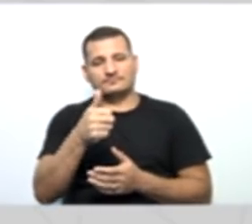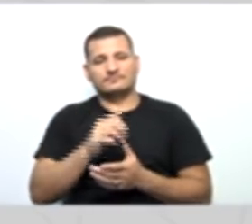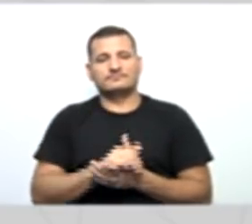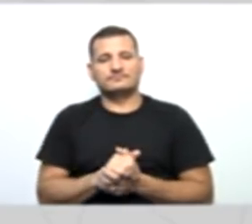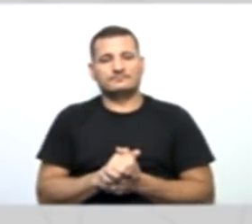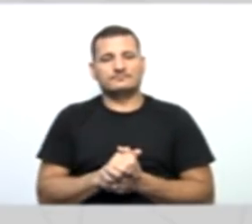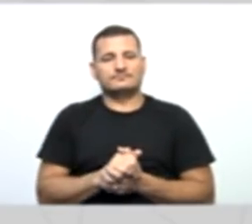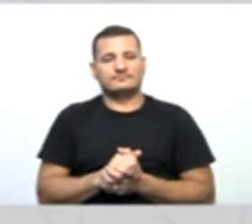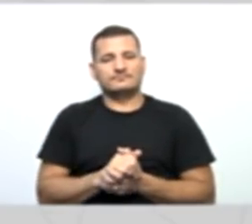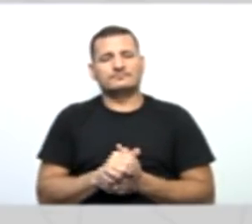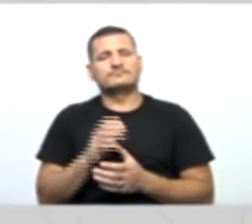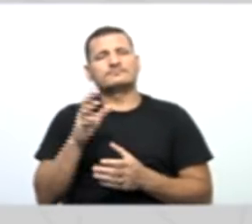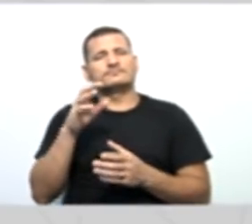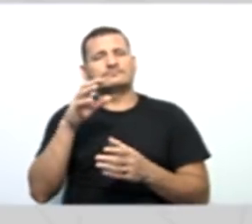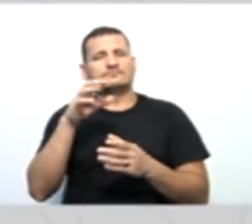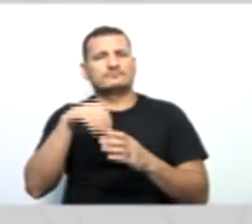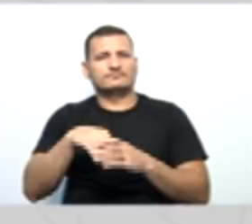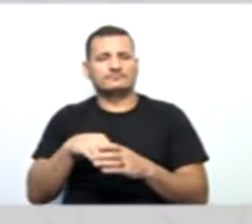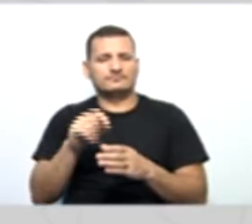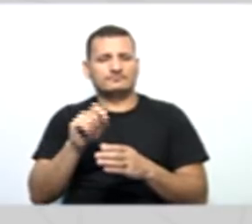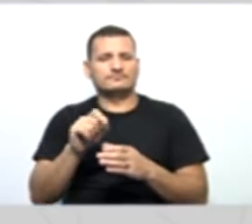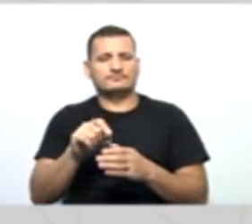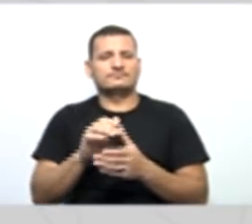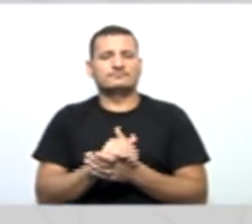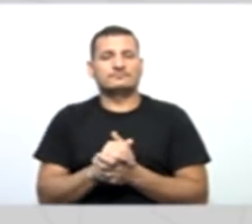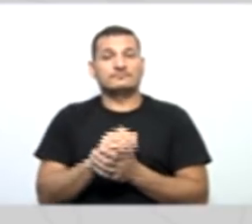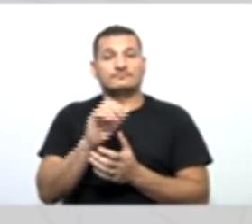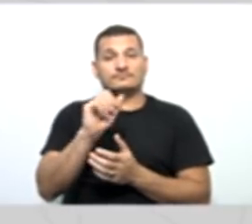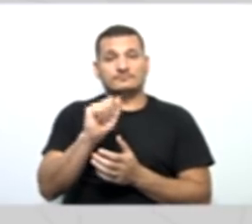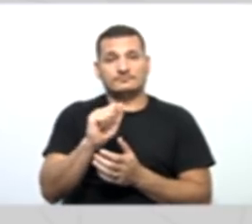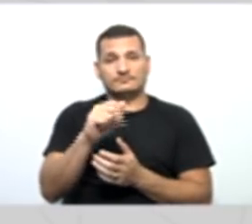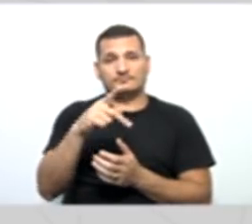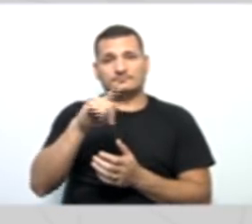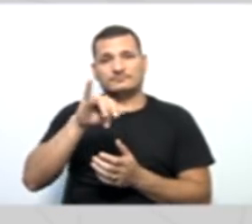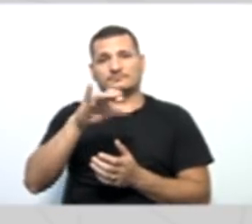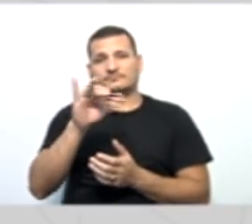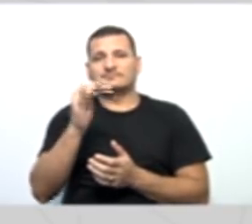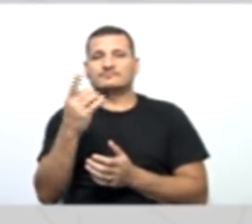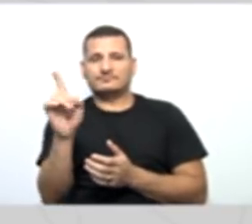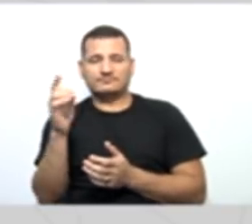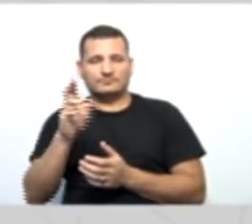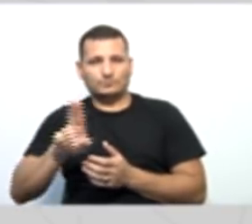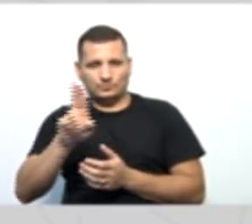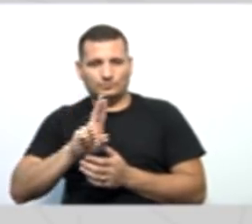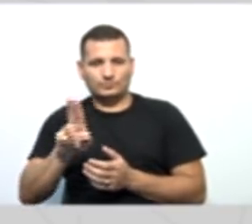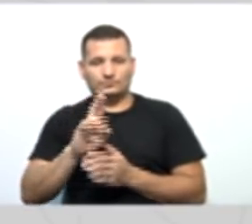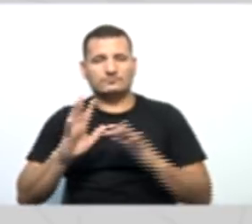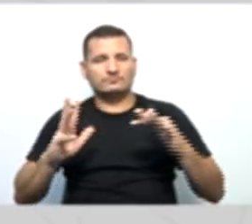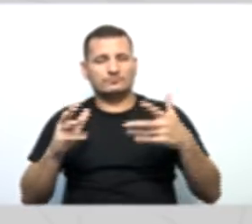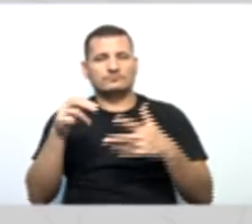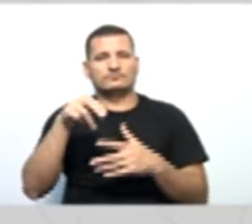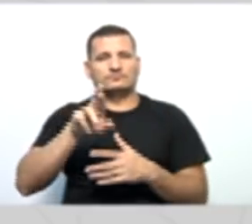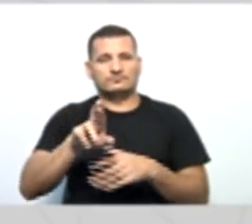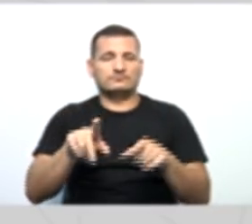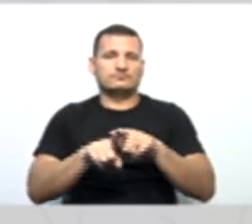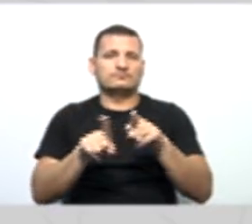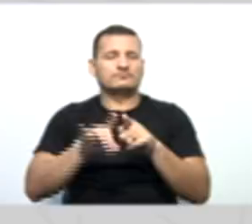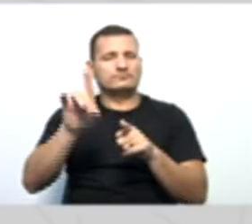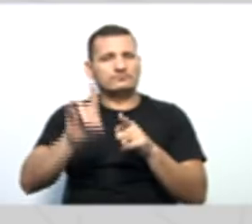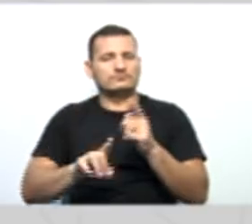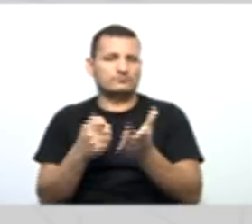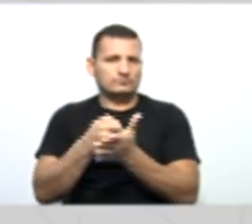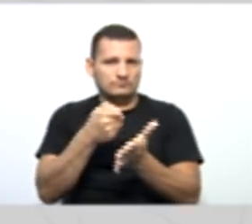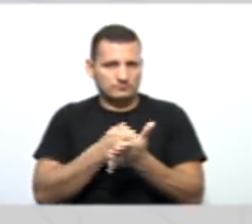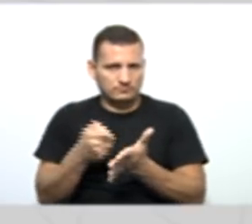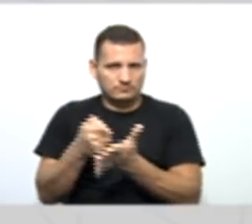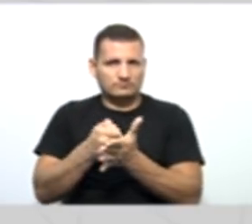gerais. Estabelece o campo de aplicação de todas as NRs, bem como os direitos e obrigações do